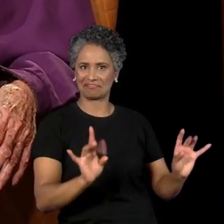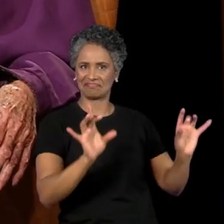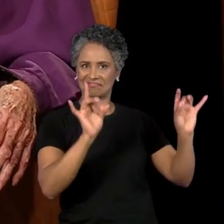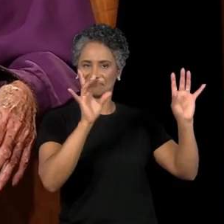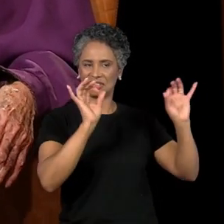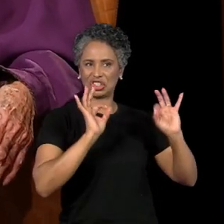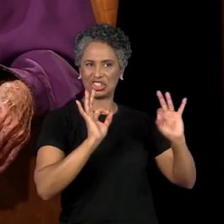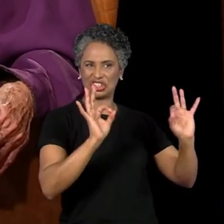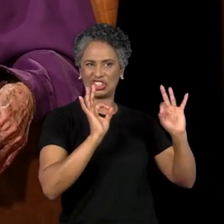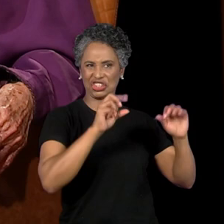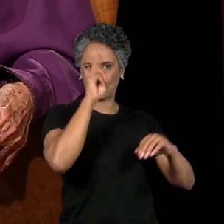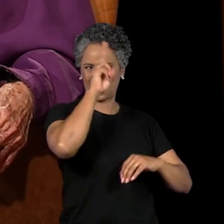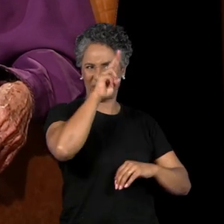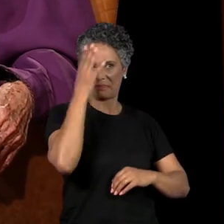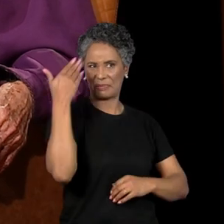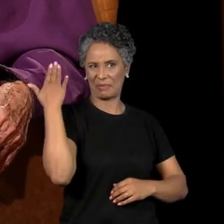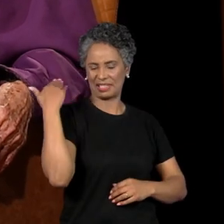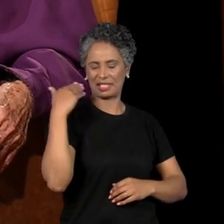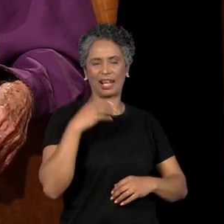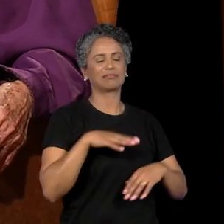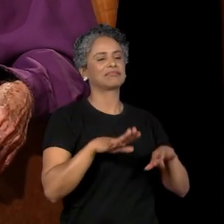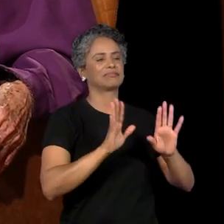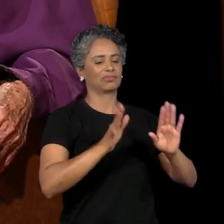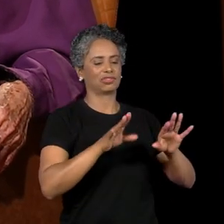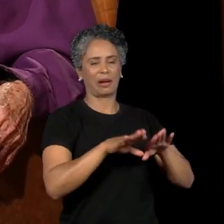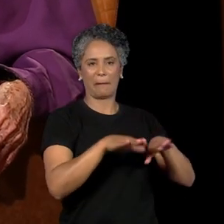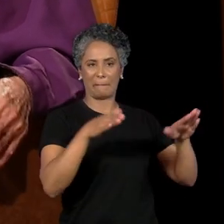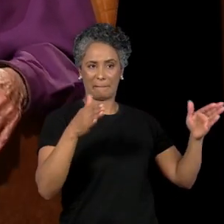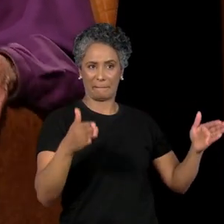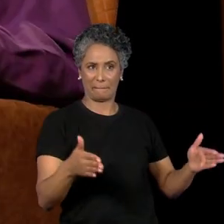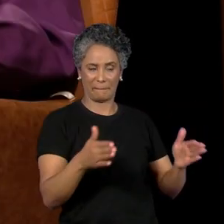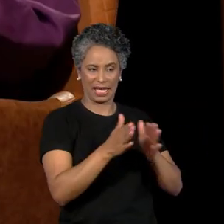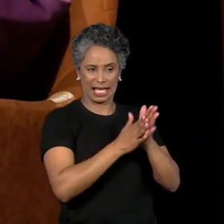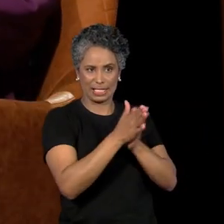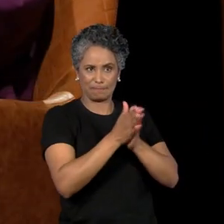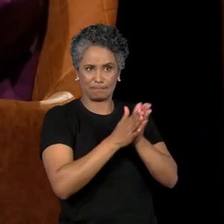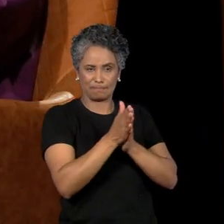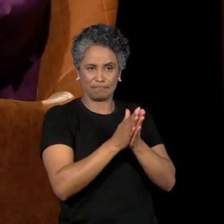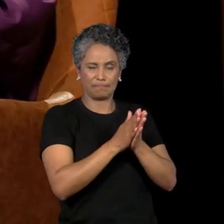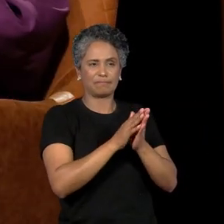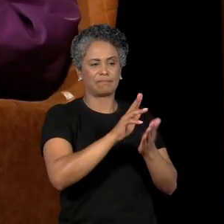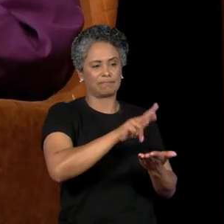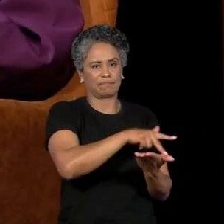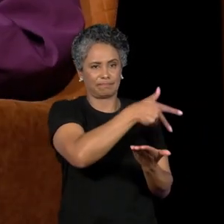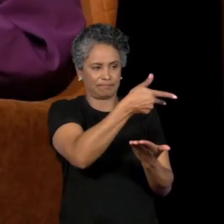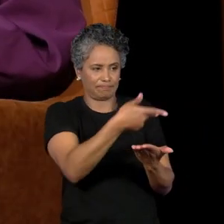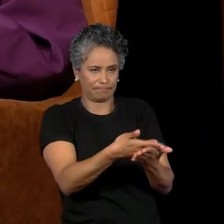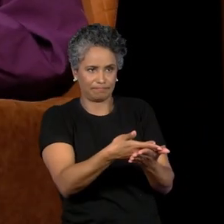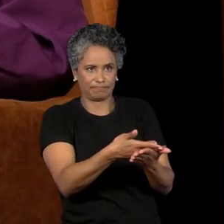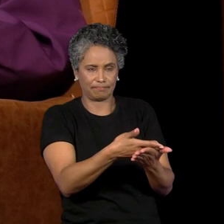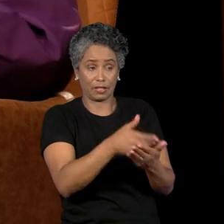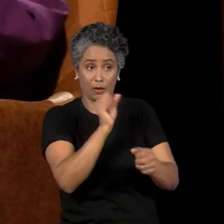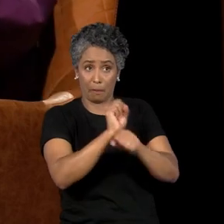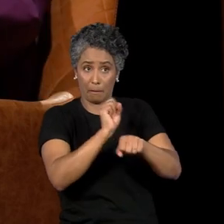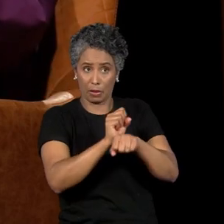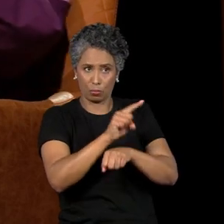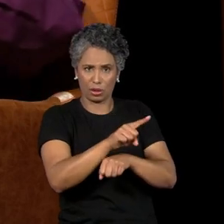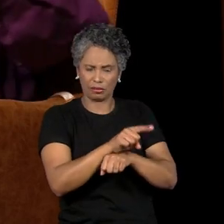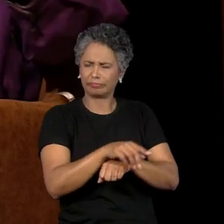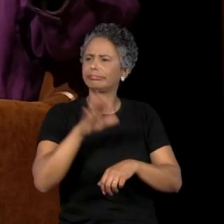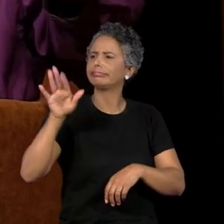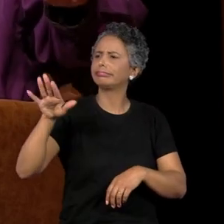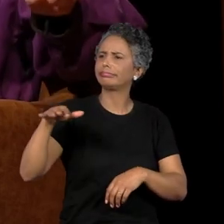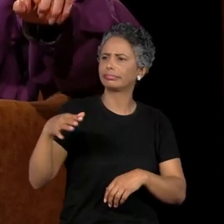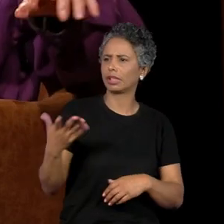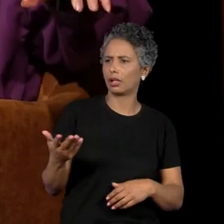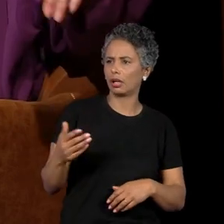me lembro que ele deitou na mesa e o Carlos disse, espera um pouquinho. Ele disse para mim assim, ô, meu filho, vem aqui, pega